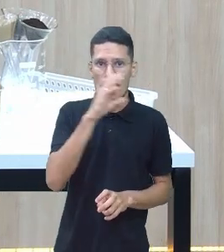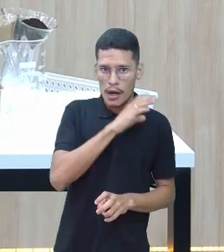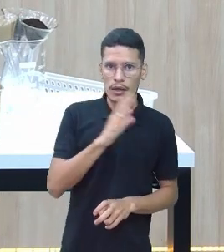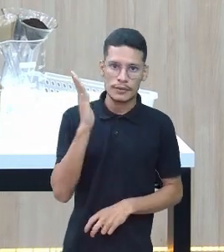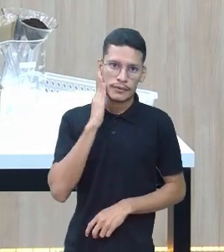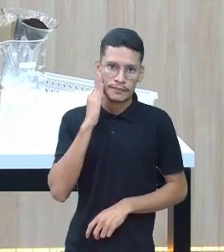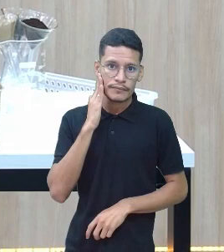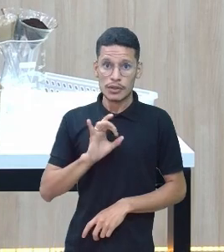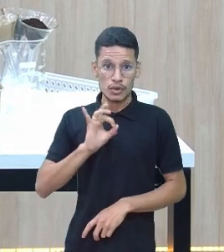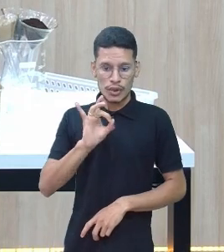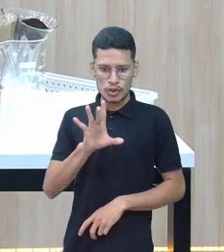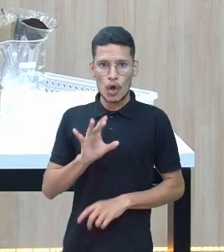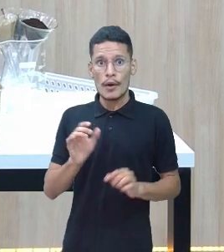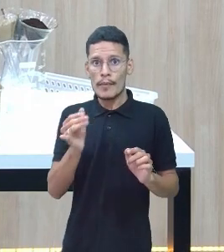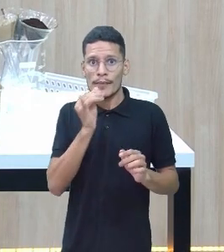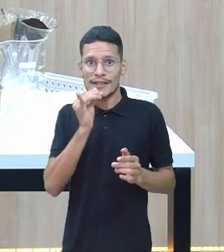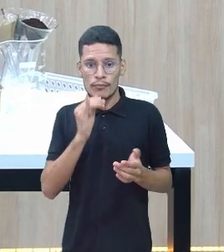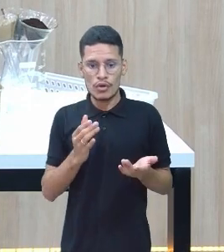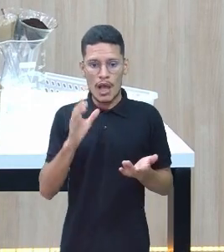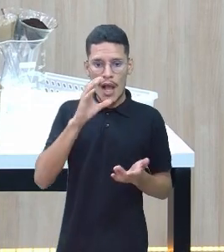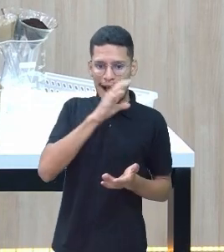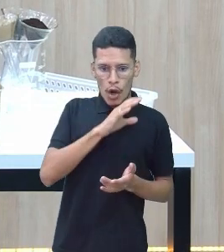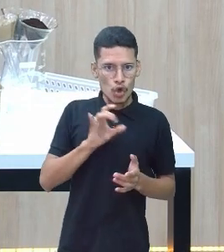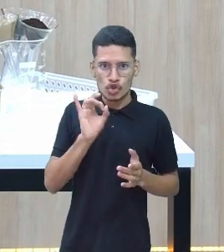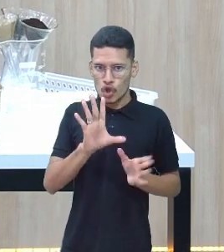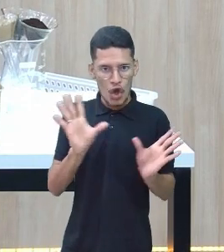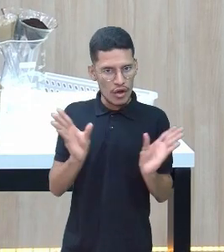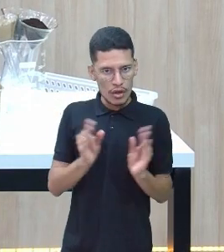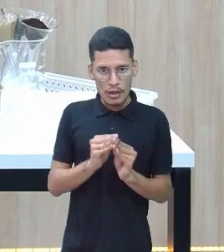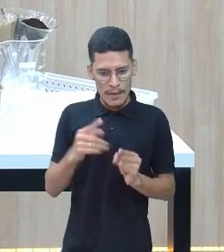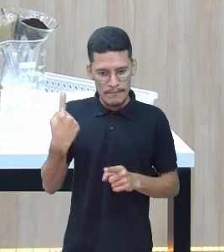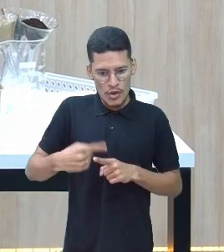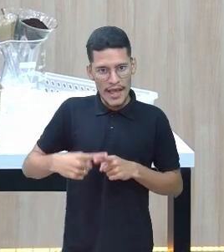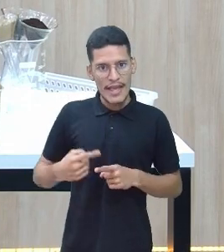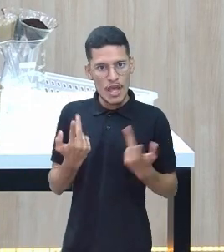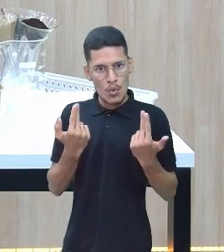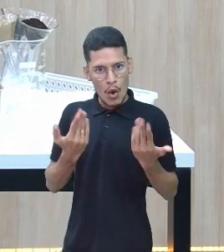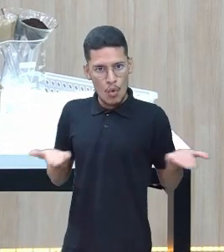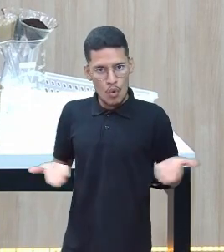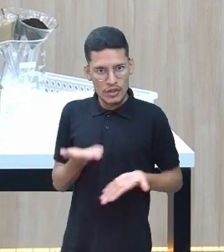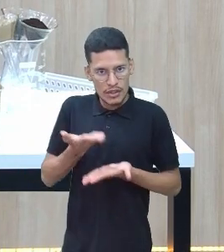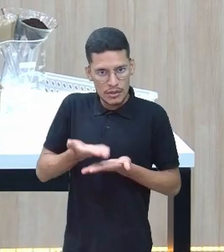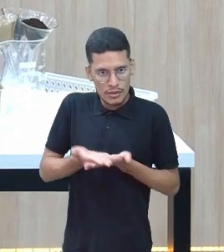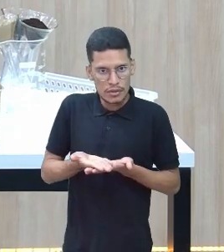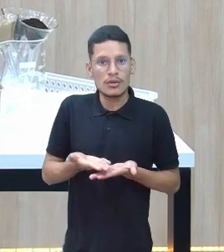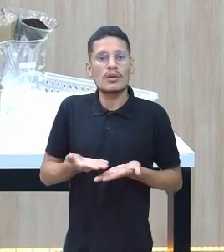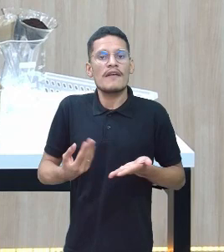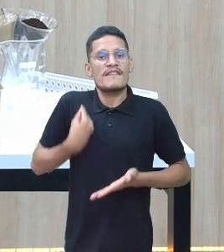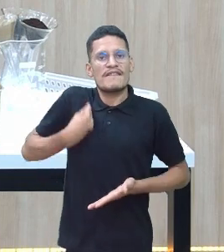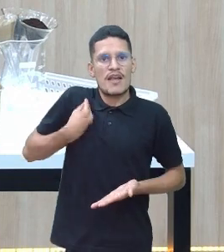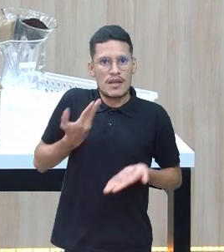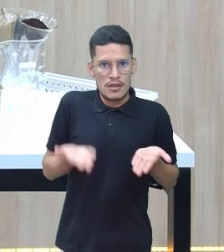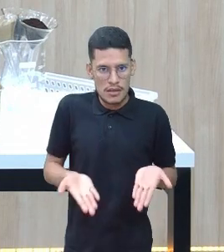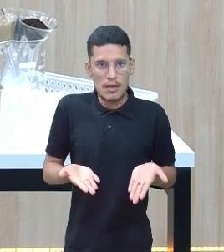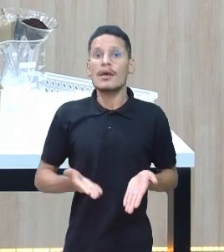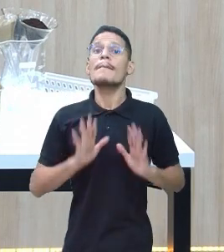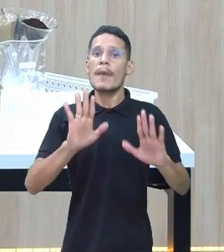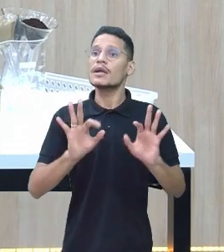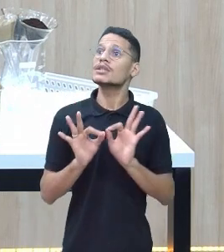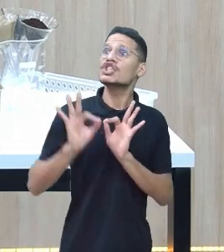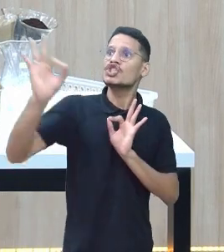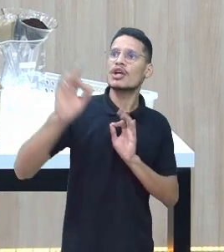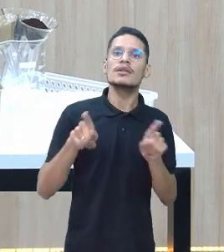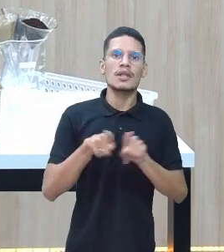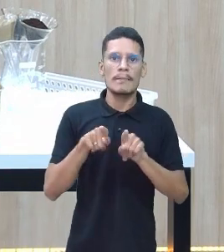vamos pensar apenas, né, na questão do calor, porque está mais próximo da gente. Vamos pensar também em ambientes bem distantes de nós, que esse